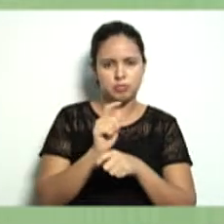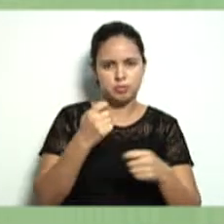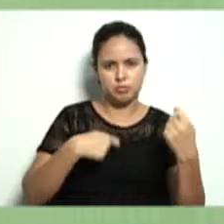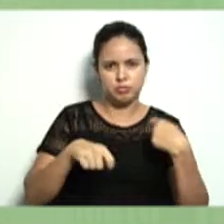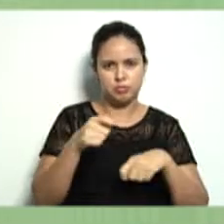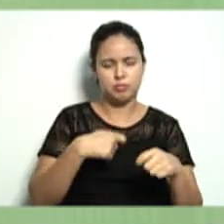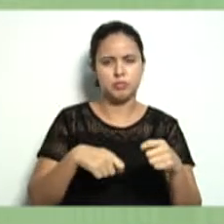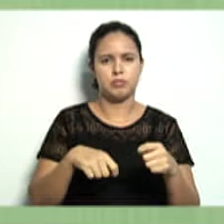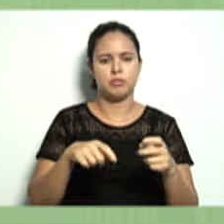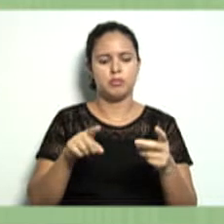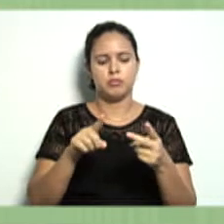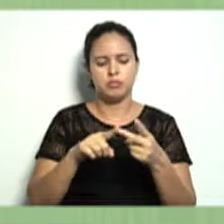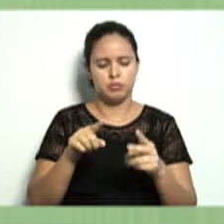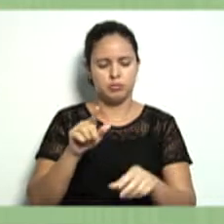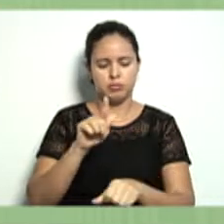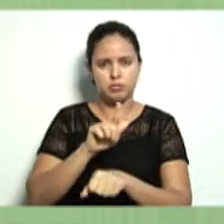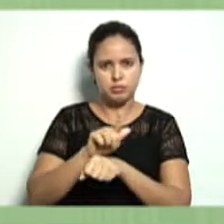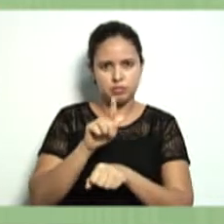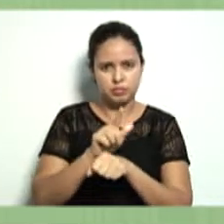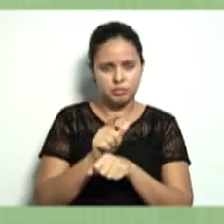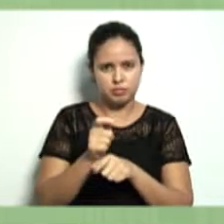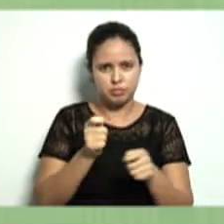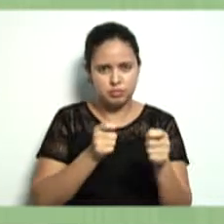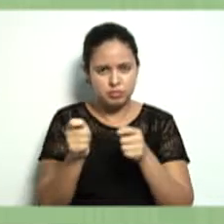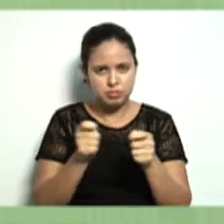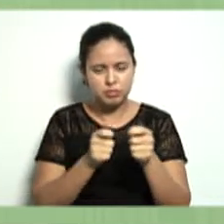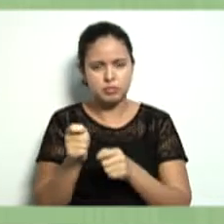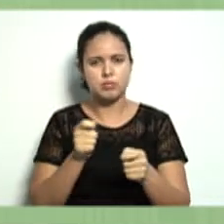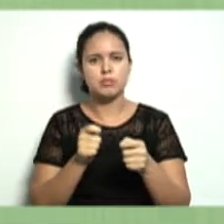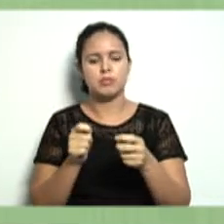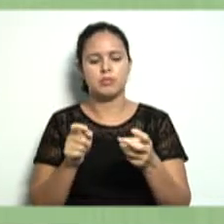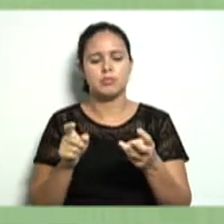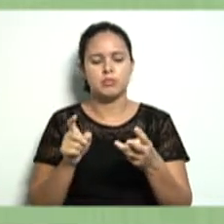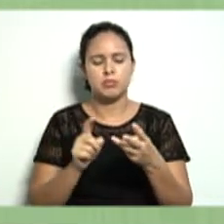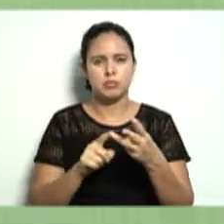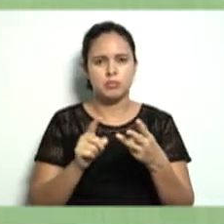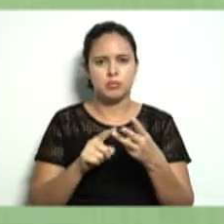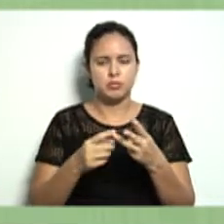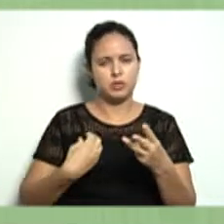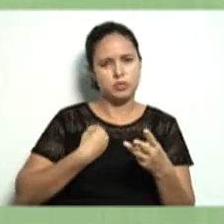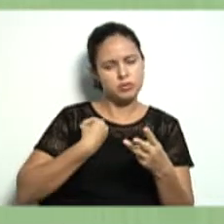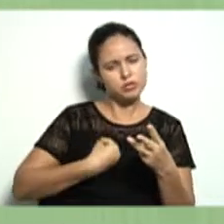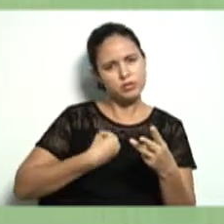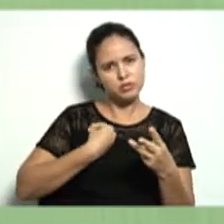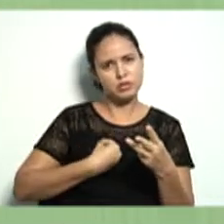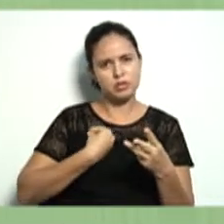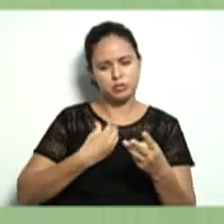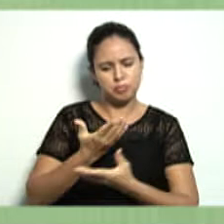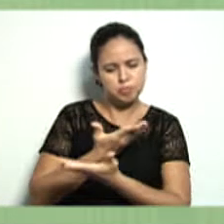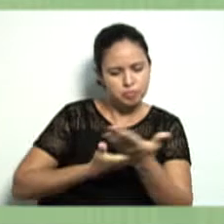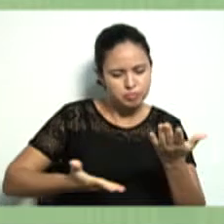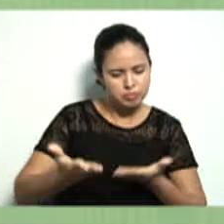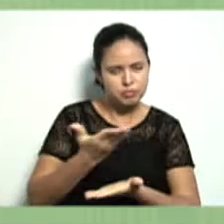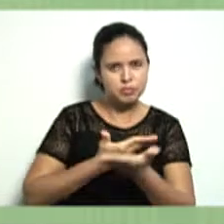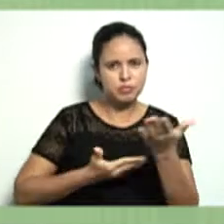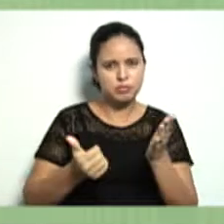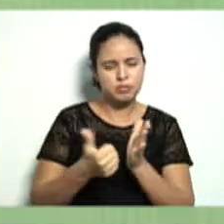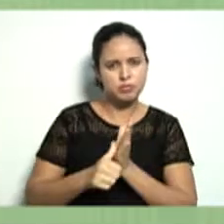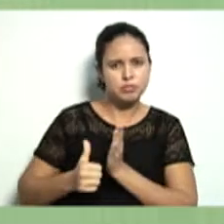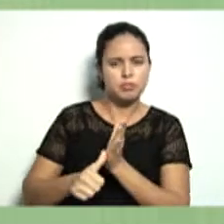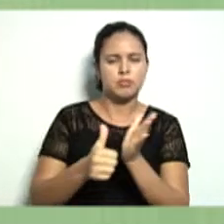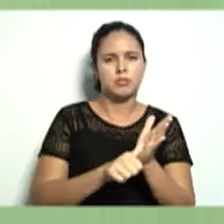administrativa, gestão de controle, aliás, controle econômico, vivência entre os cooperados